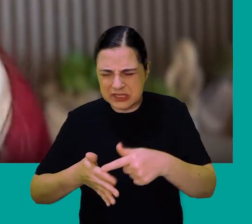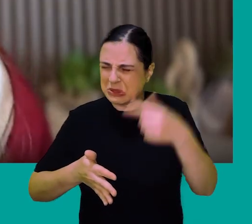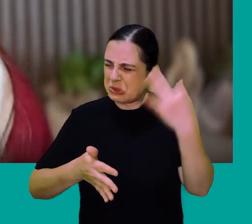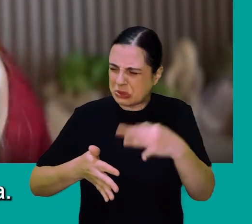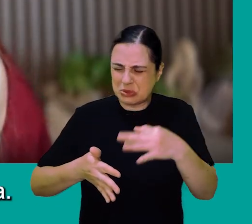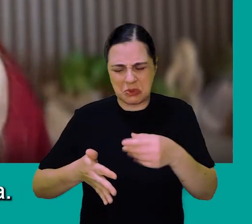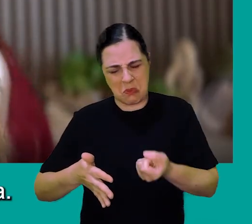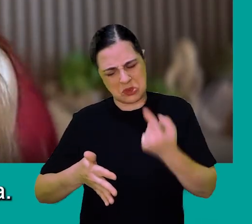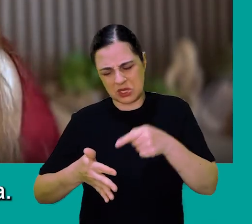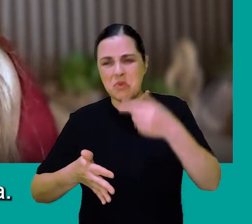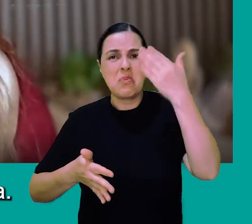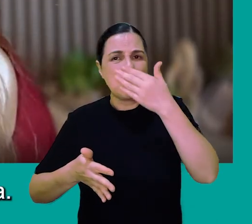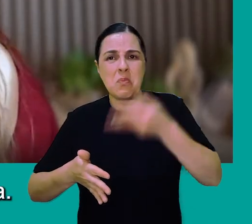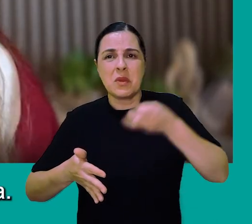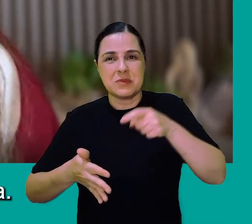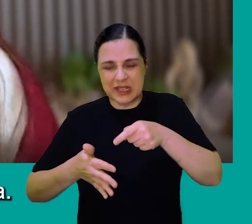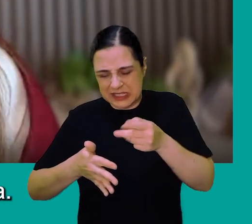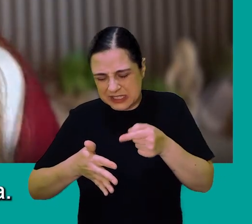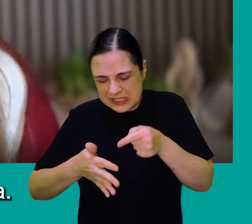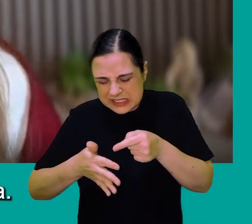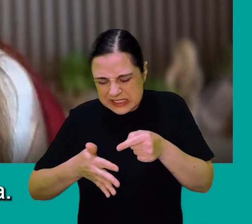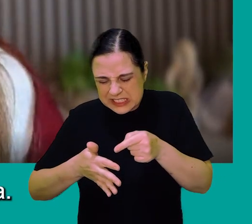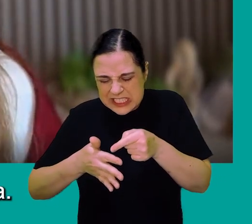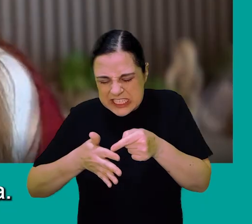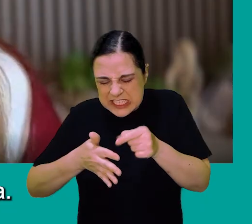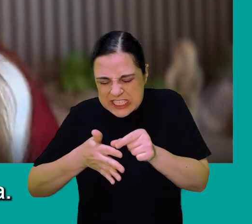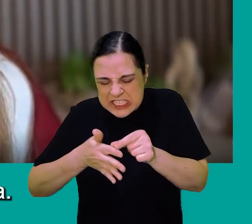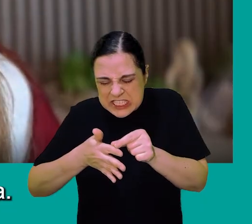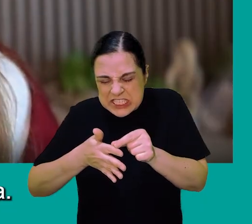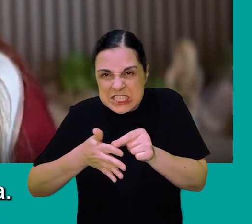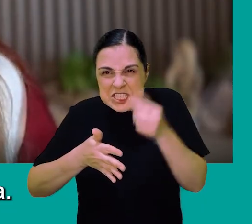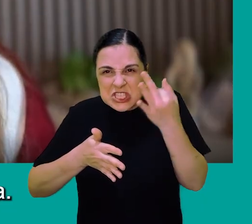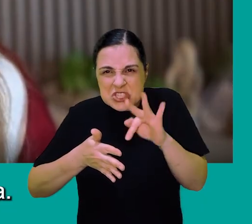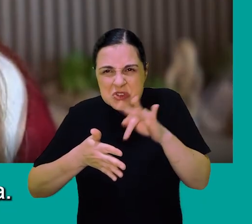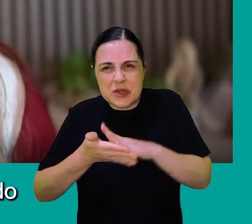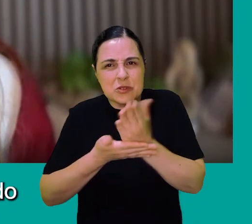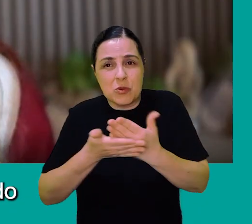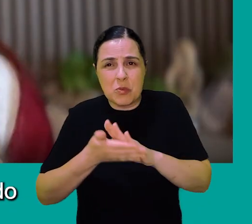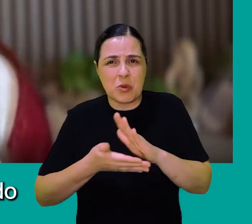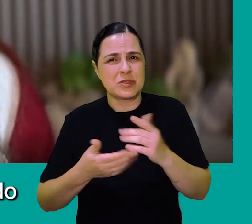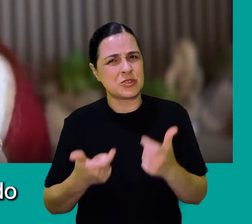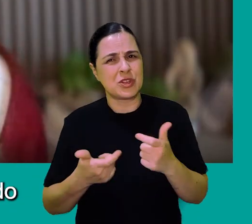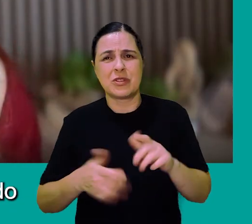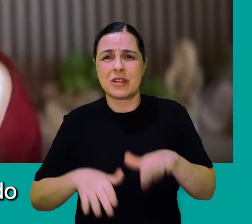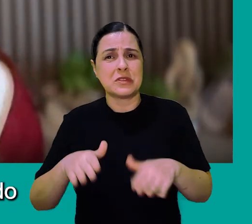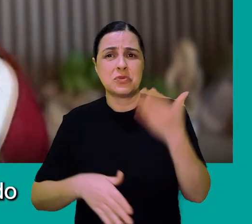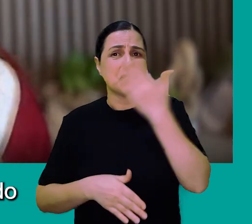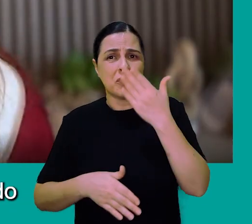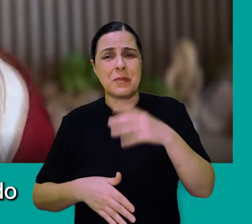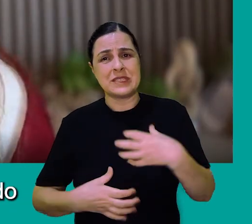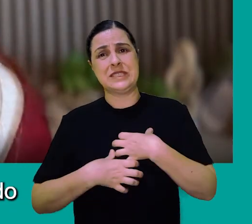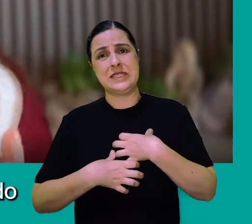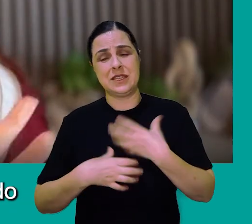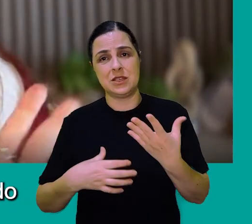vendo nada, né, ou aquela farpinha que tá ali. Dói, incomoda, mesmo que eu não veja, por isso que, né, o micro,